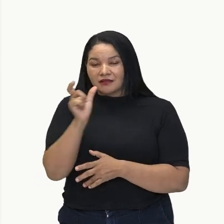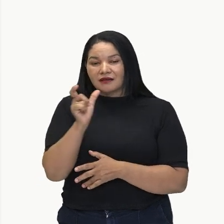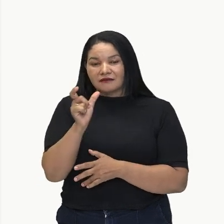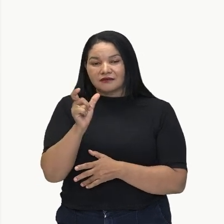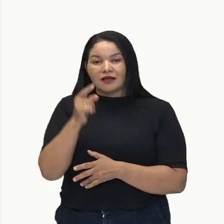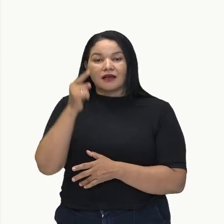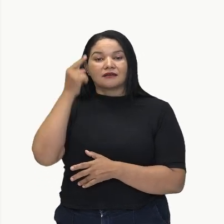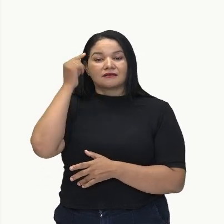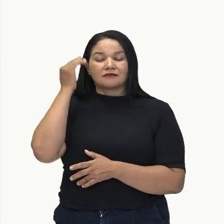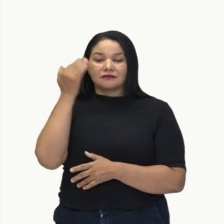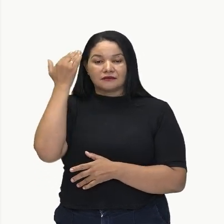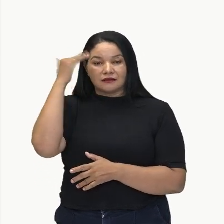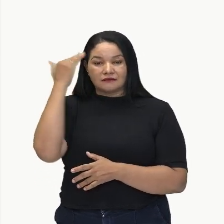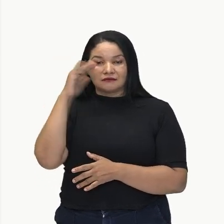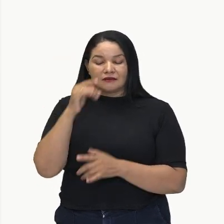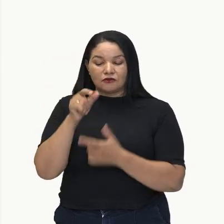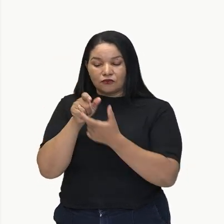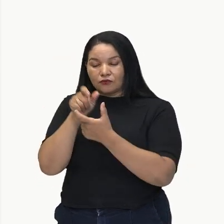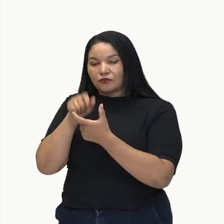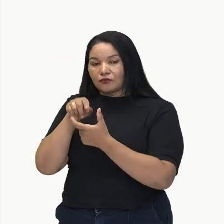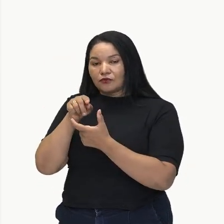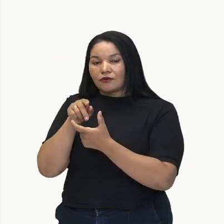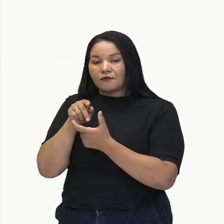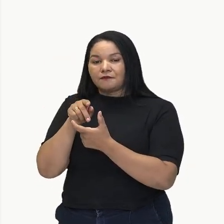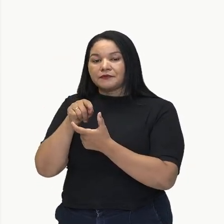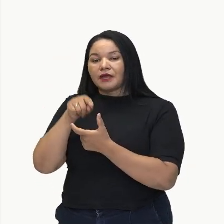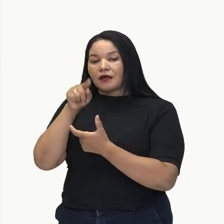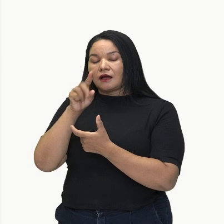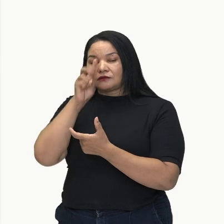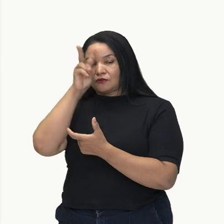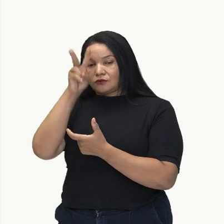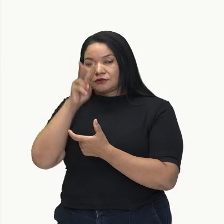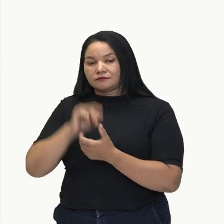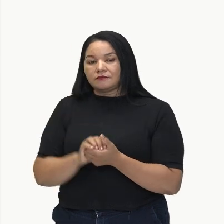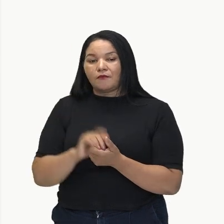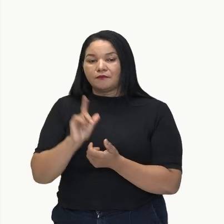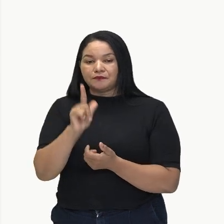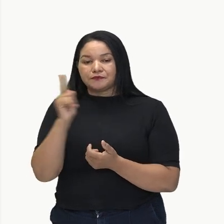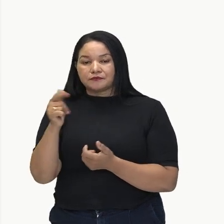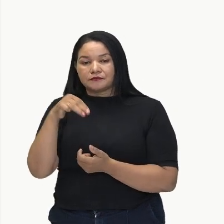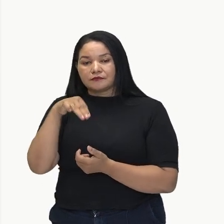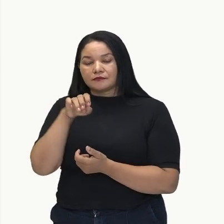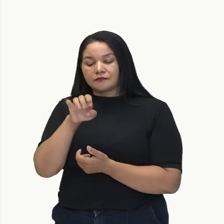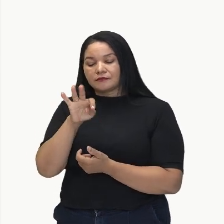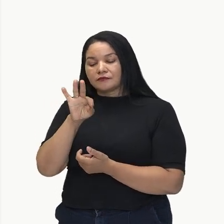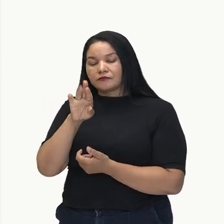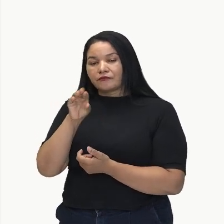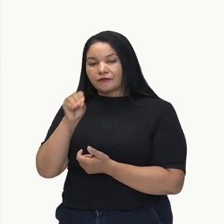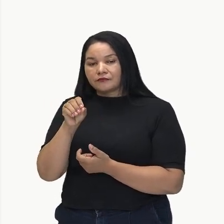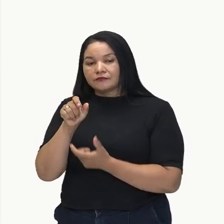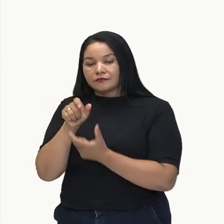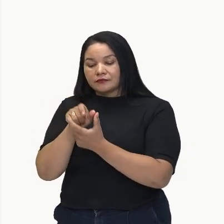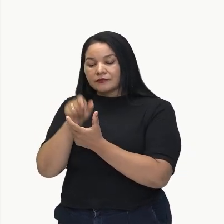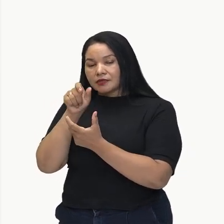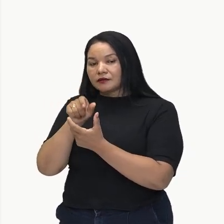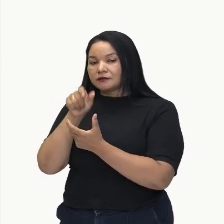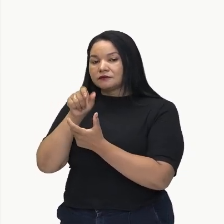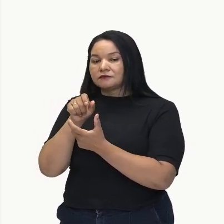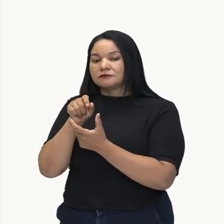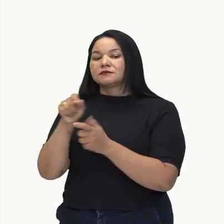tenho metrô em português, em espanhol eu tenho metro. Mesma coisa, o meio de